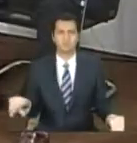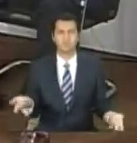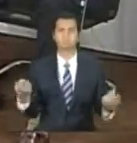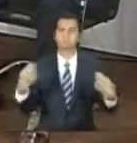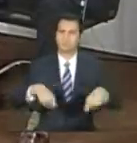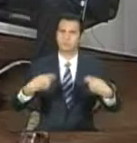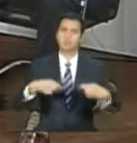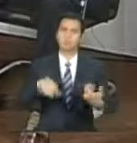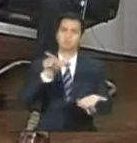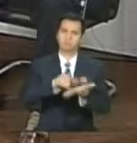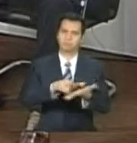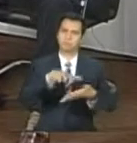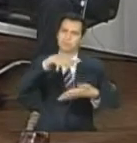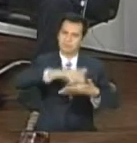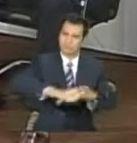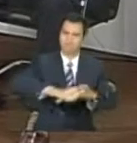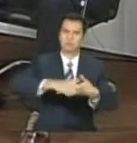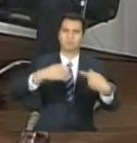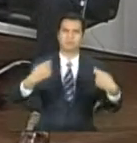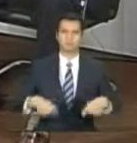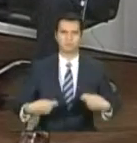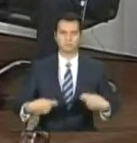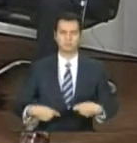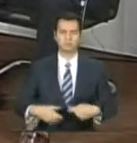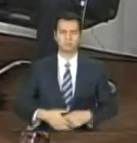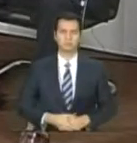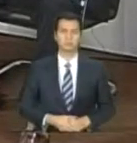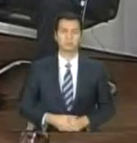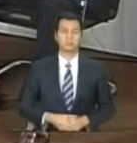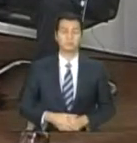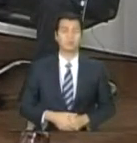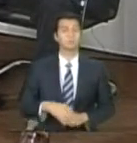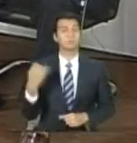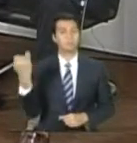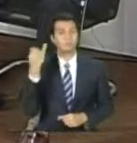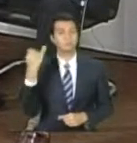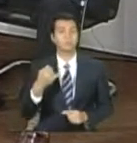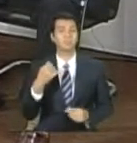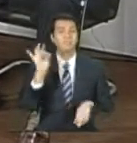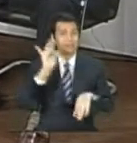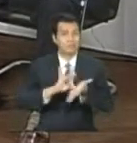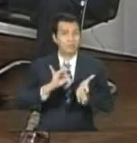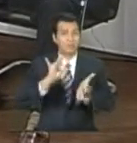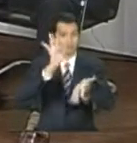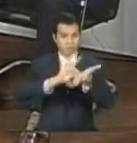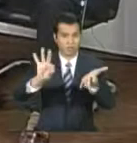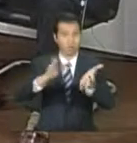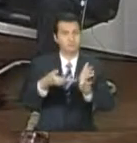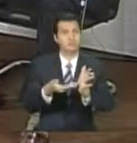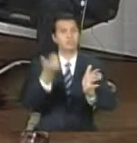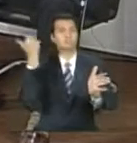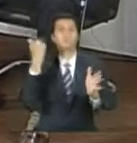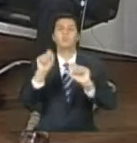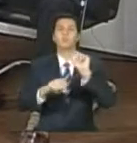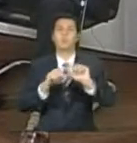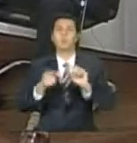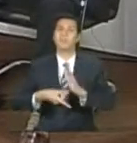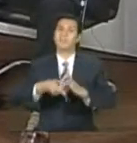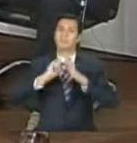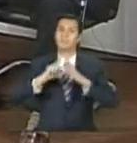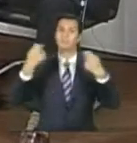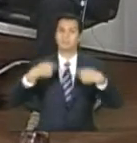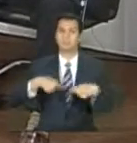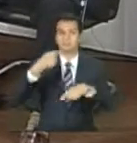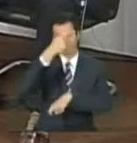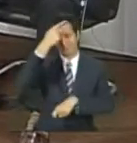dessa exclusão. Então, é sempre importante que, antes de o cadastro ser excluído de fato, de que um técnico da prefeitura faça